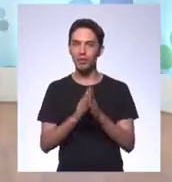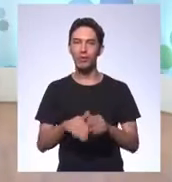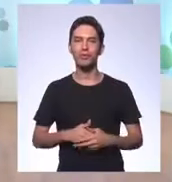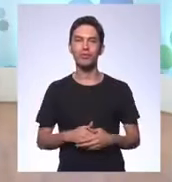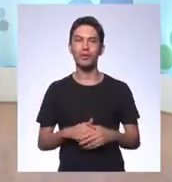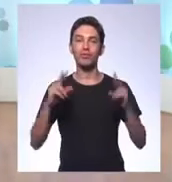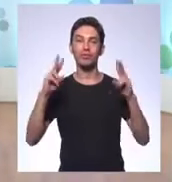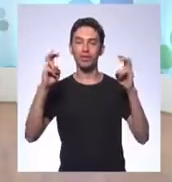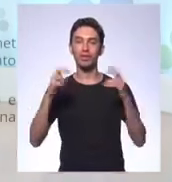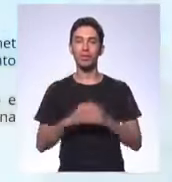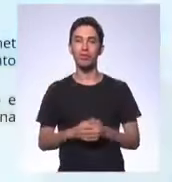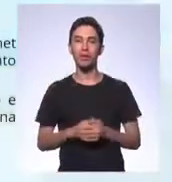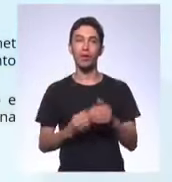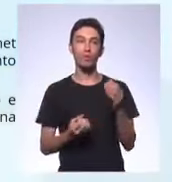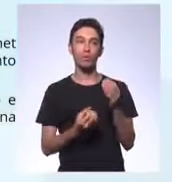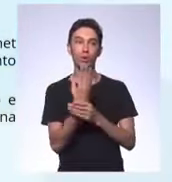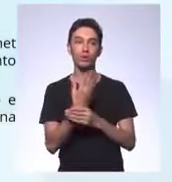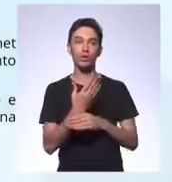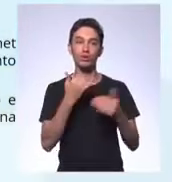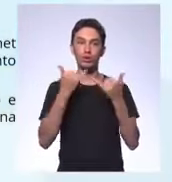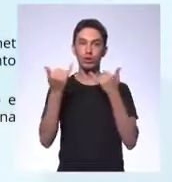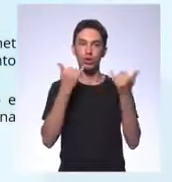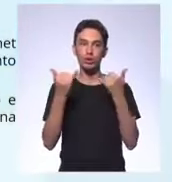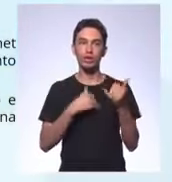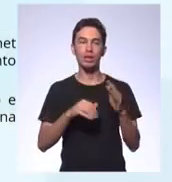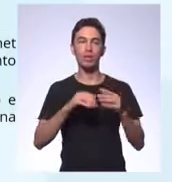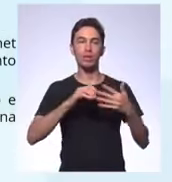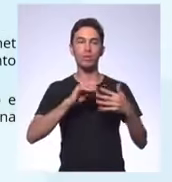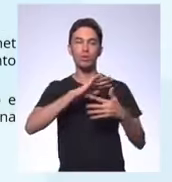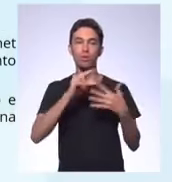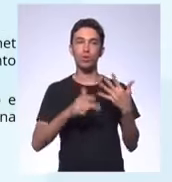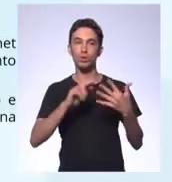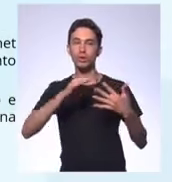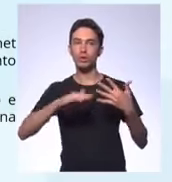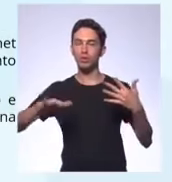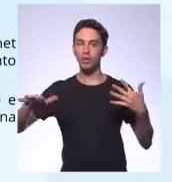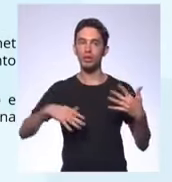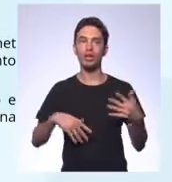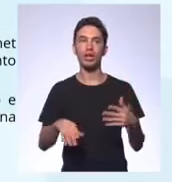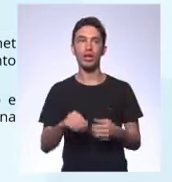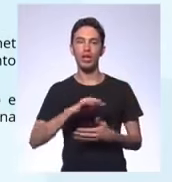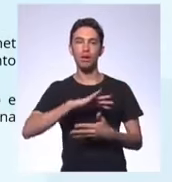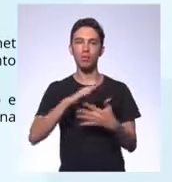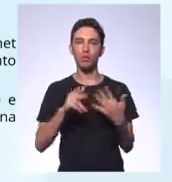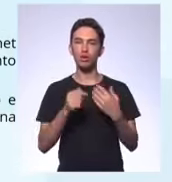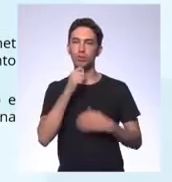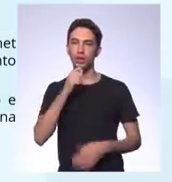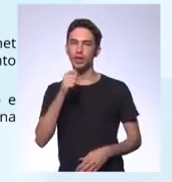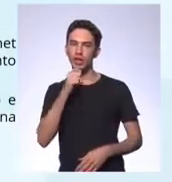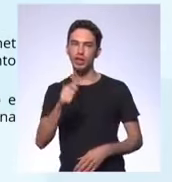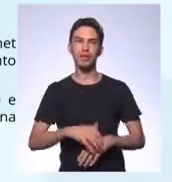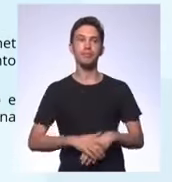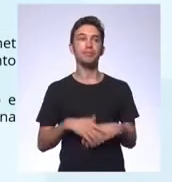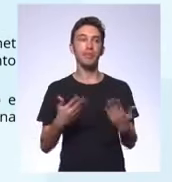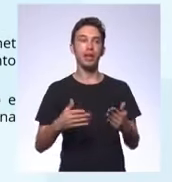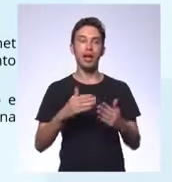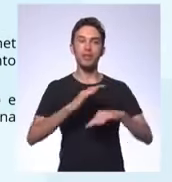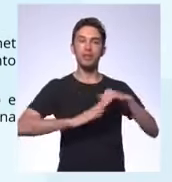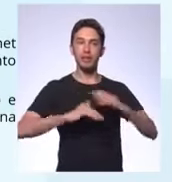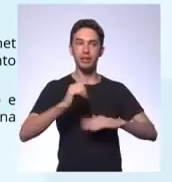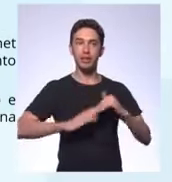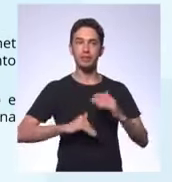Tema da aula: produção de notícia multissemiótica e multimediática.